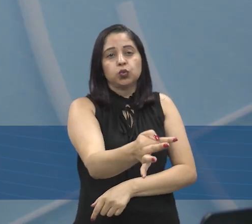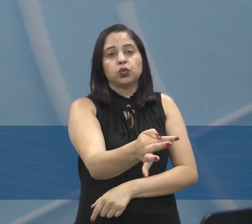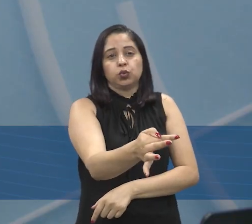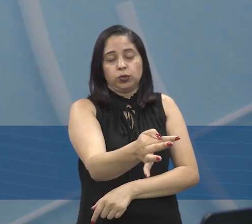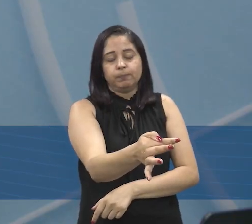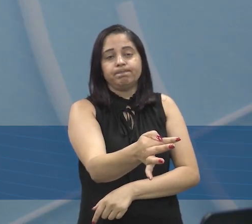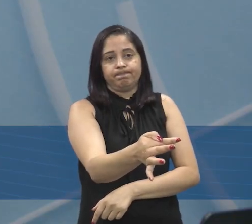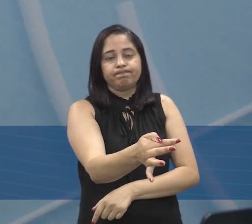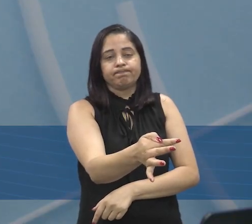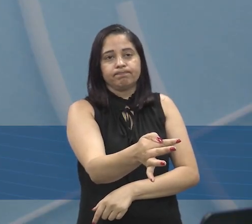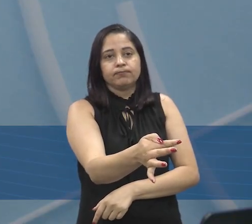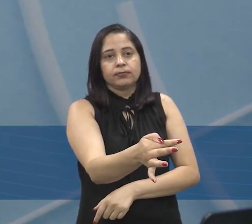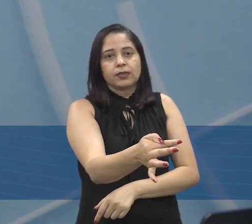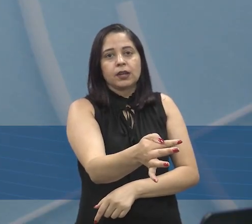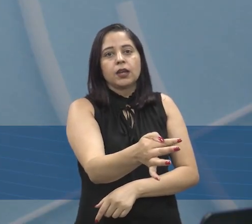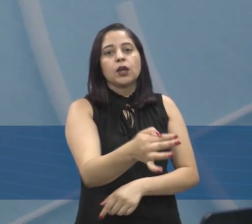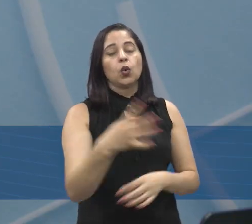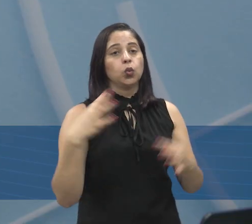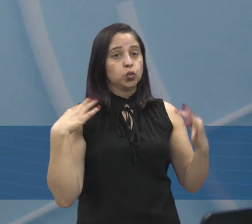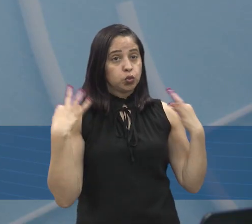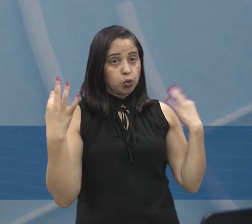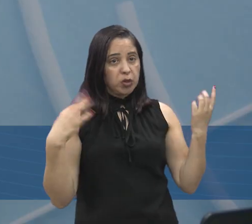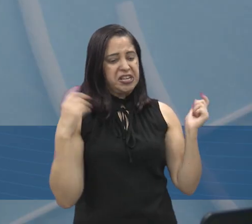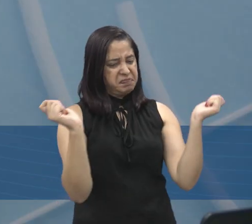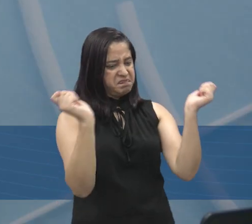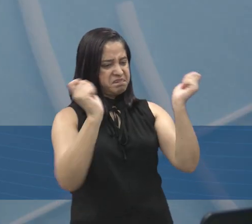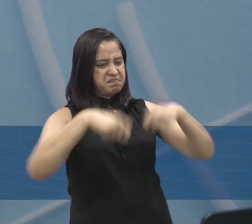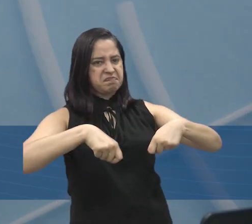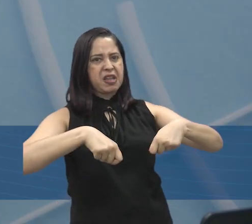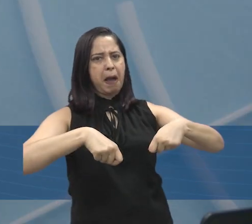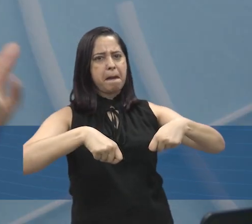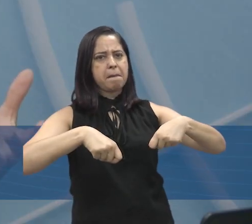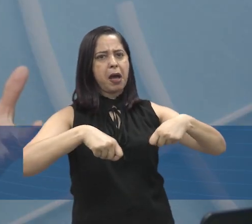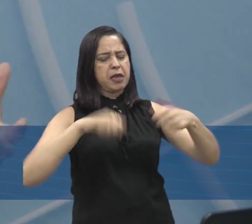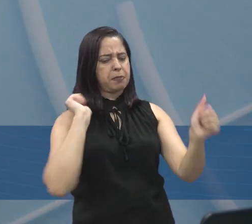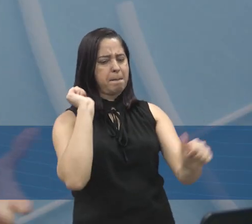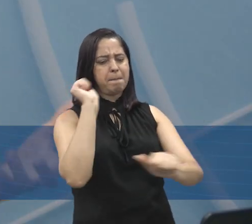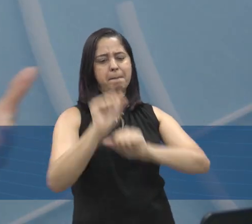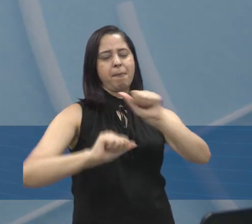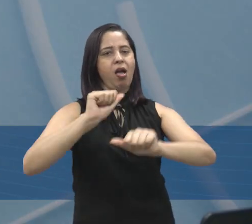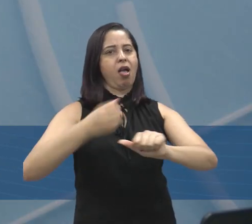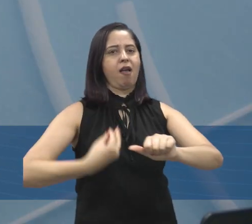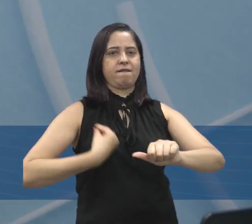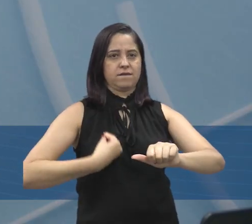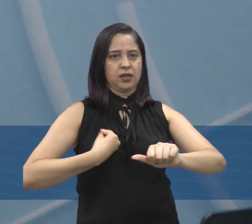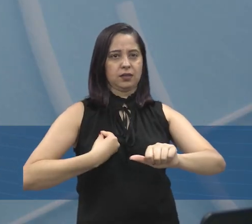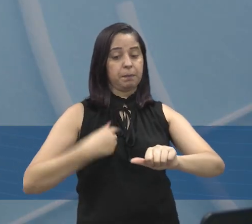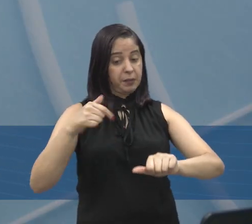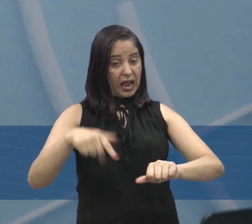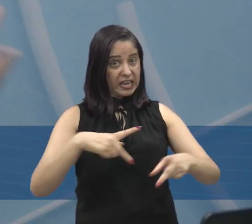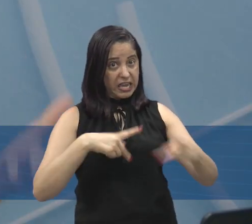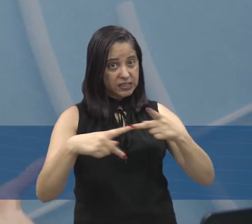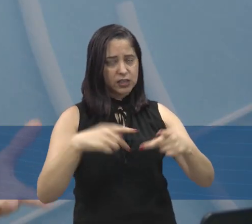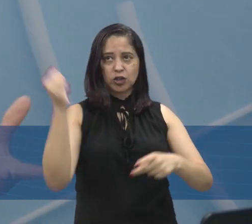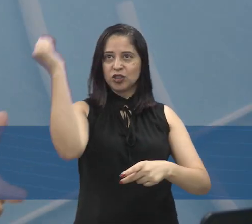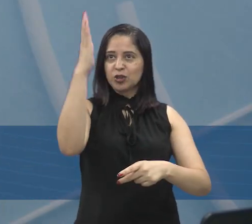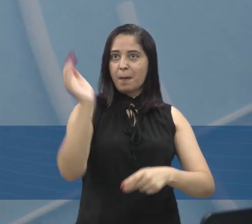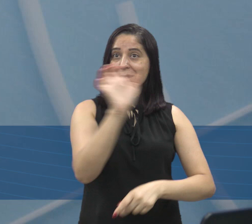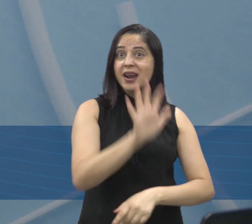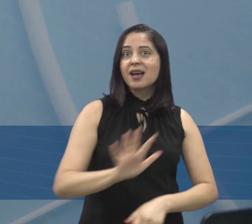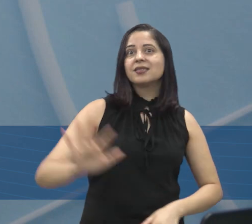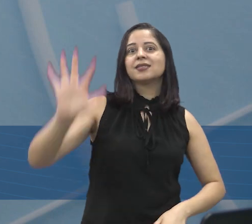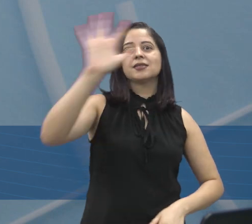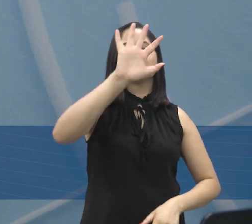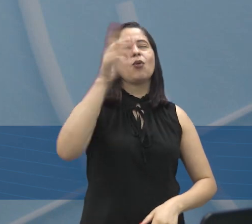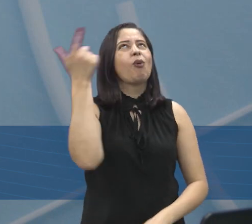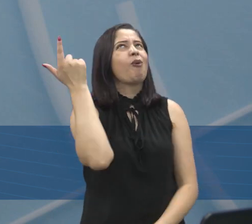têm de se beneficiar e ele tem um potencial de fato transformador, né, e que aqui em São José dos Campos, no Brasil como um todo, a